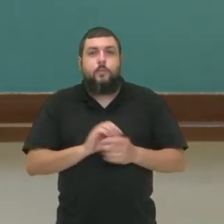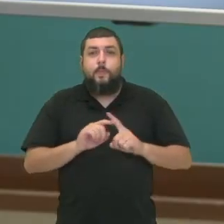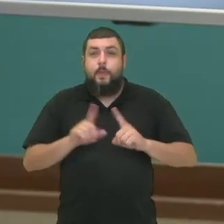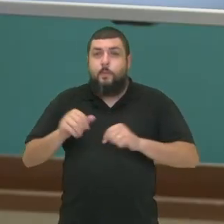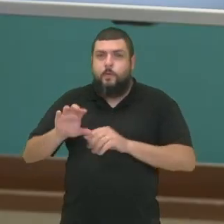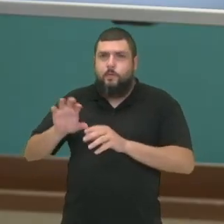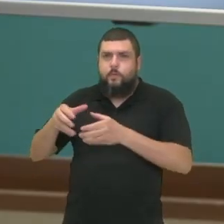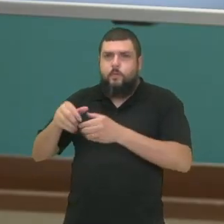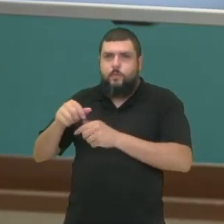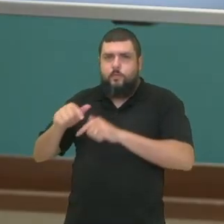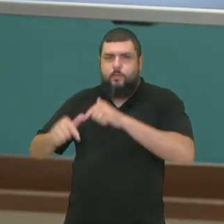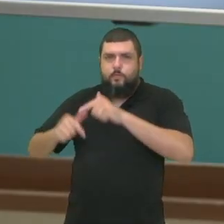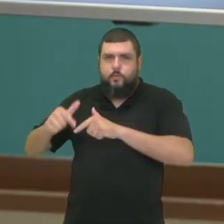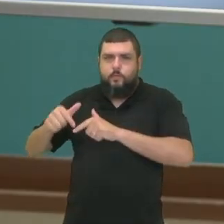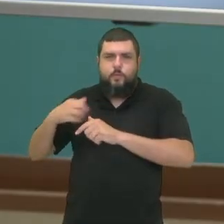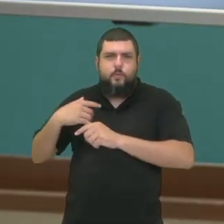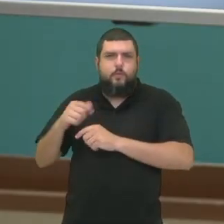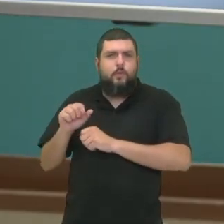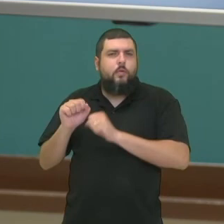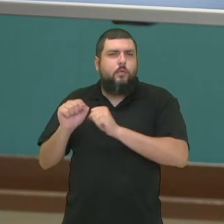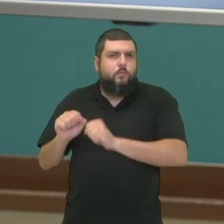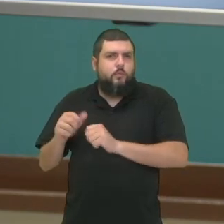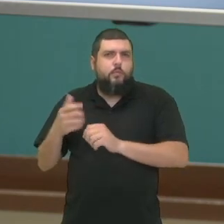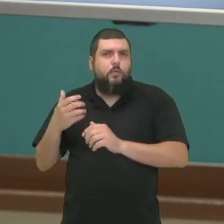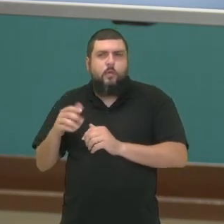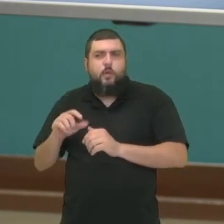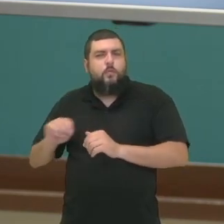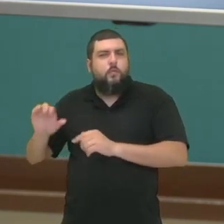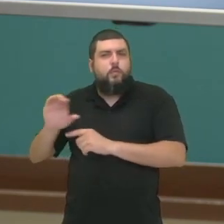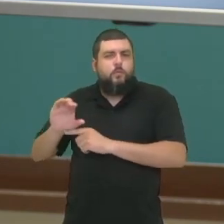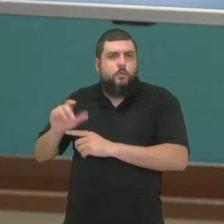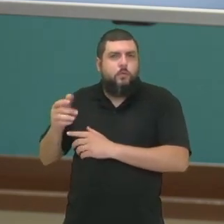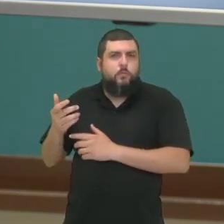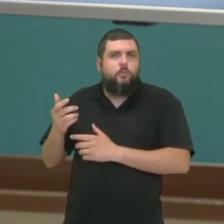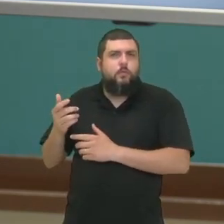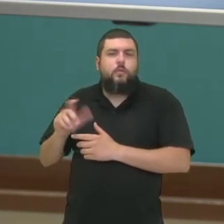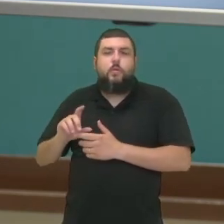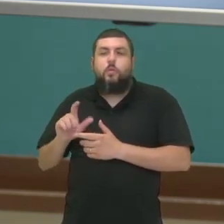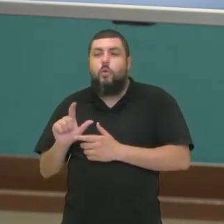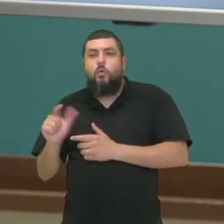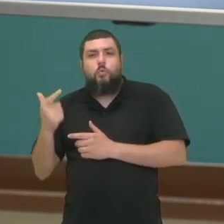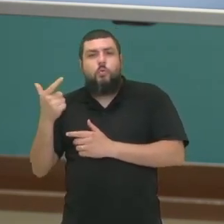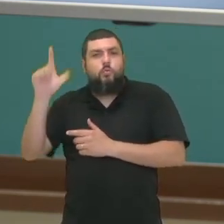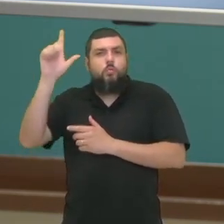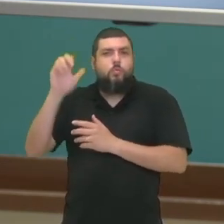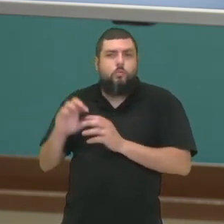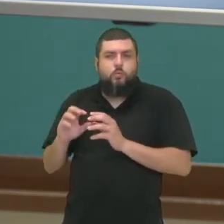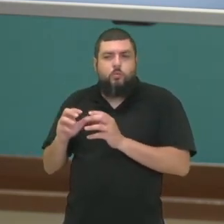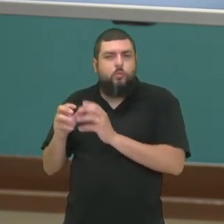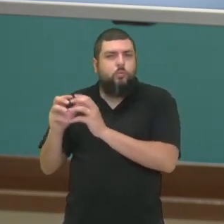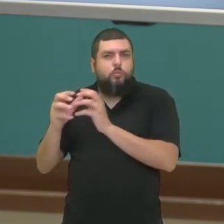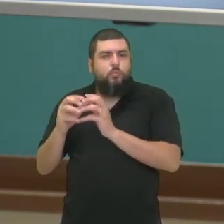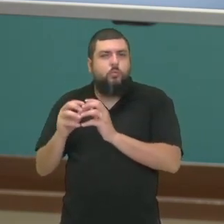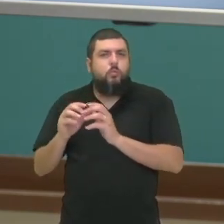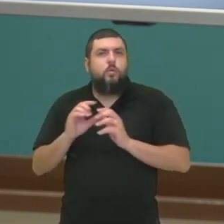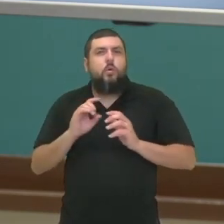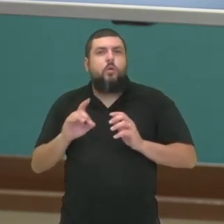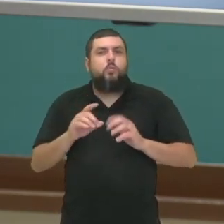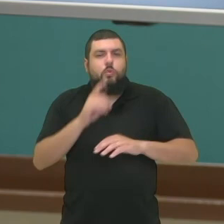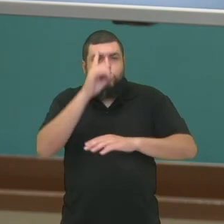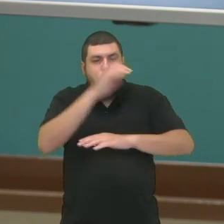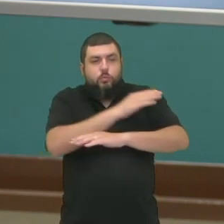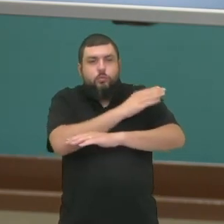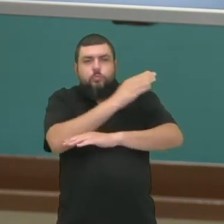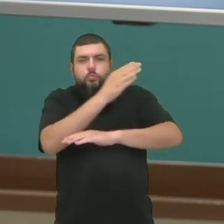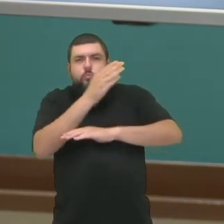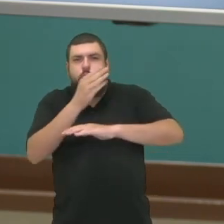exemplo, pode ser os plebeus, pode ser os clientes, por que não? Esses outros grupos sociais utilizavam as termas no final do dia após o